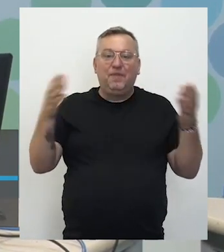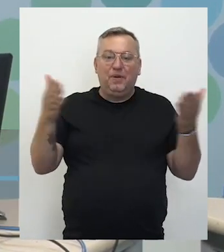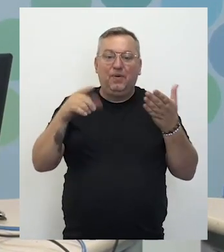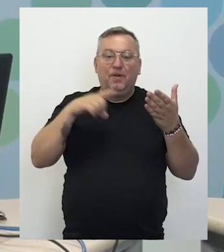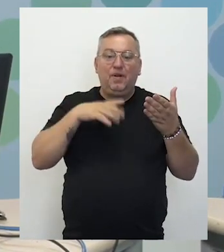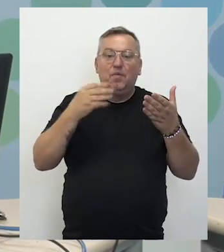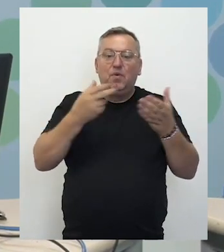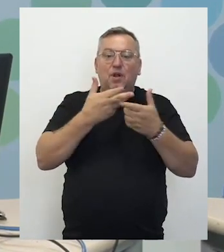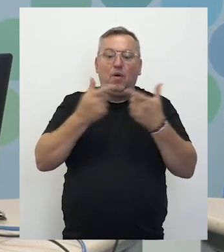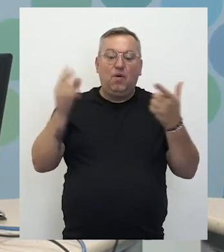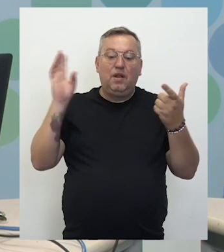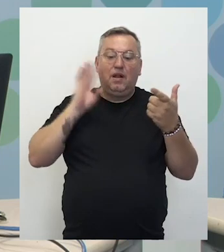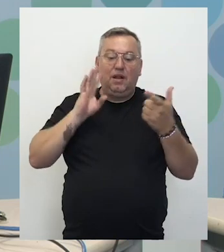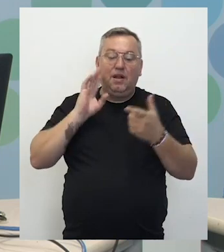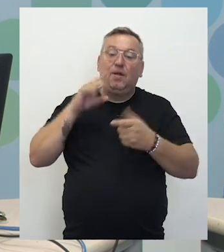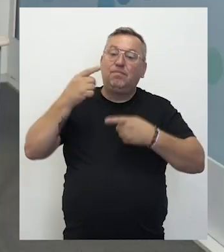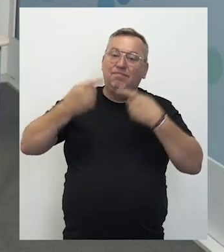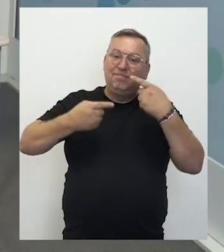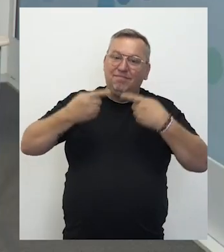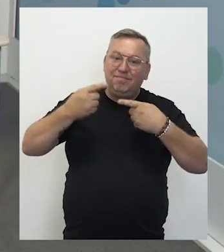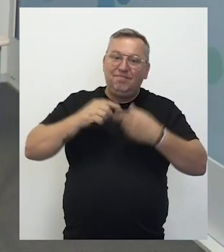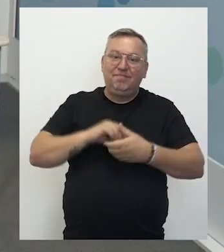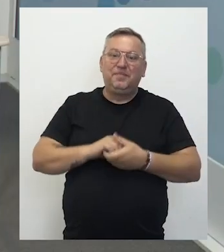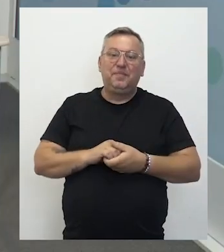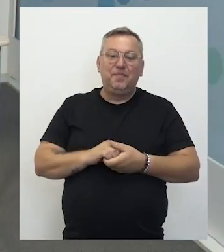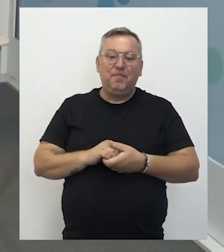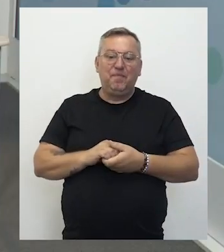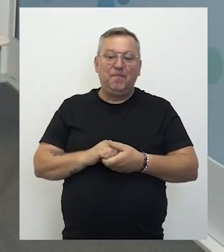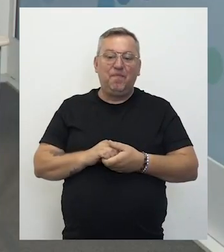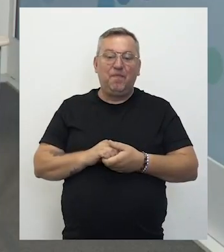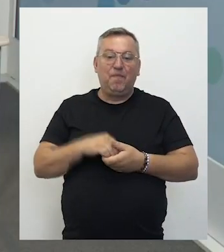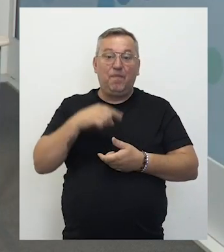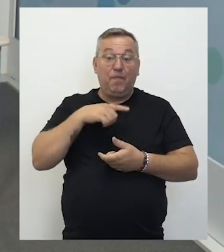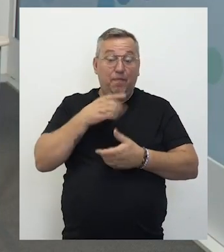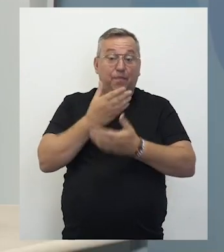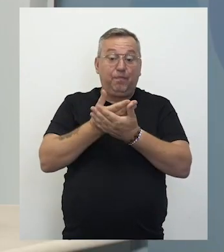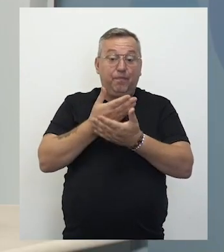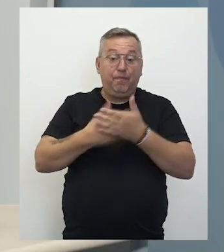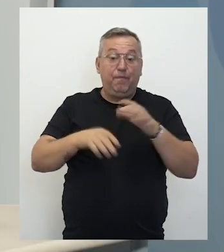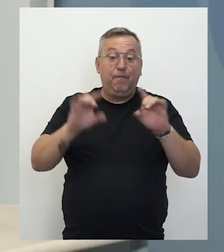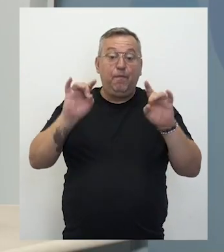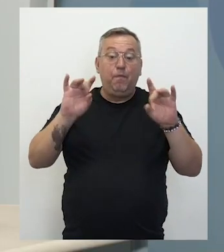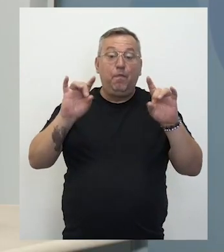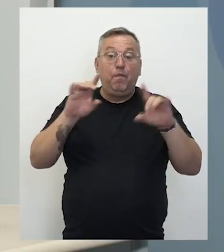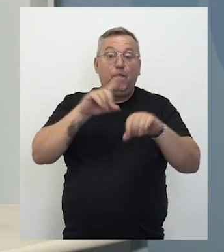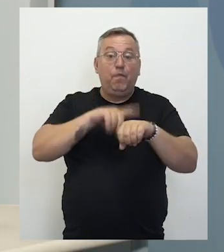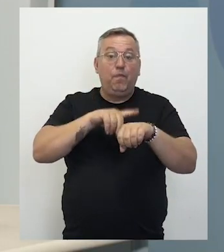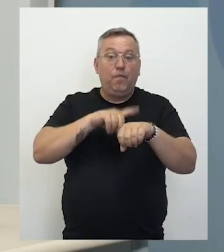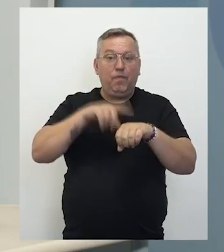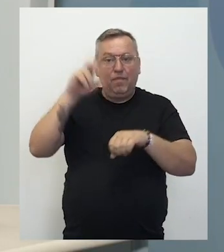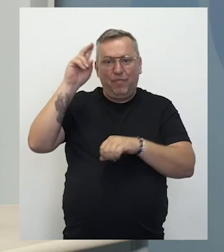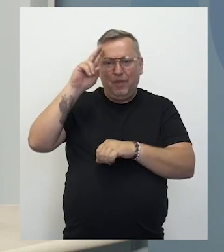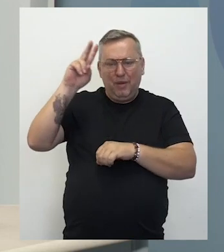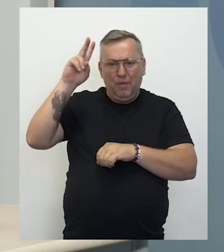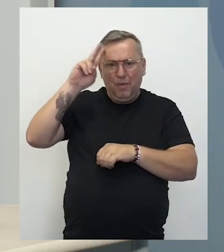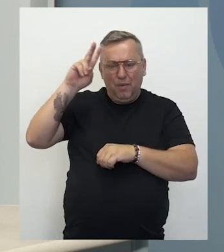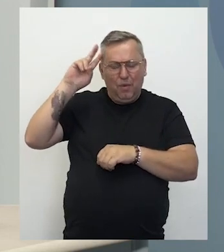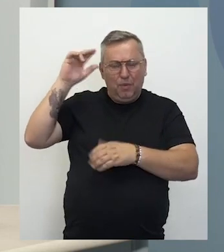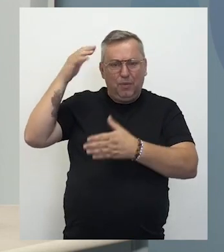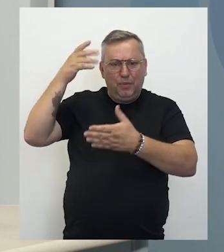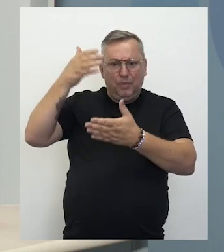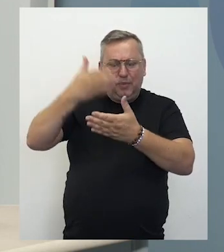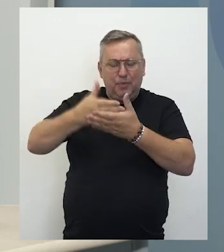coisa bacana, né, professora, para discutir. Isso mesmo. É uma aula especial, um momento de retomada, né, do percurso